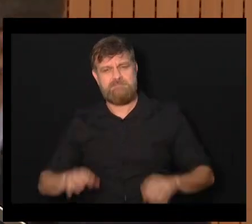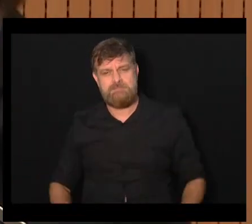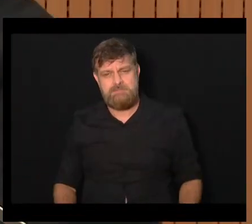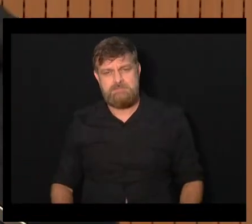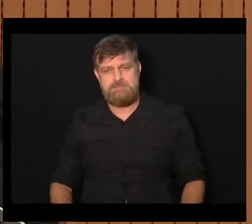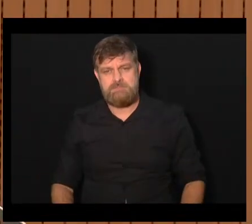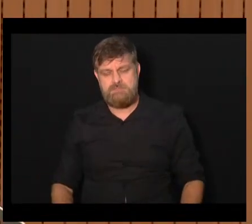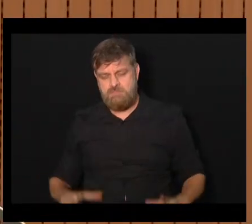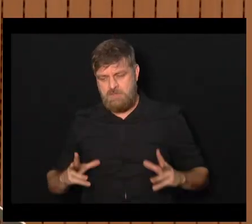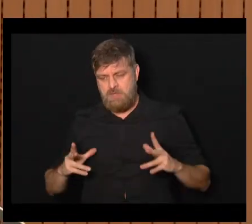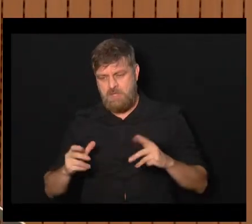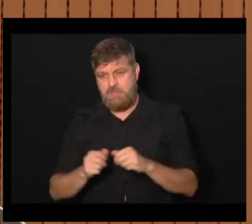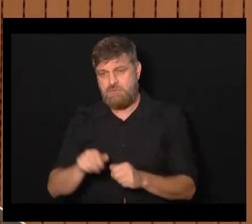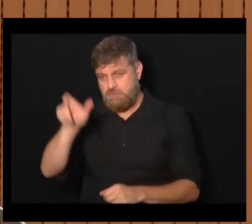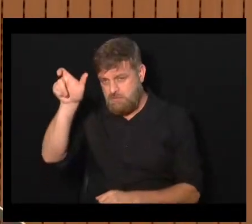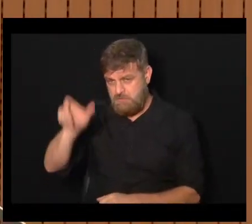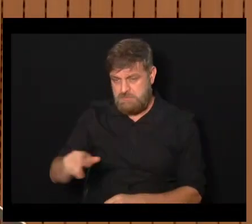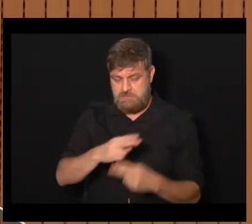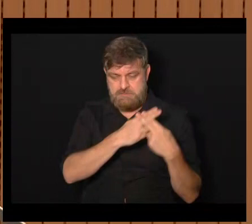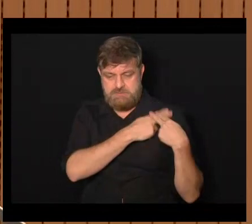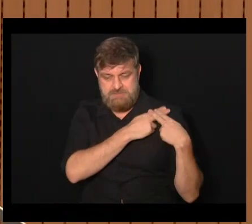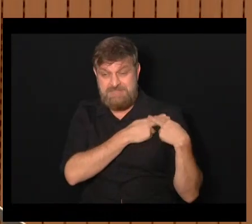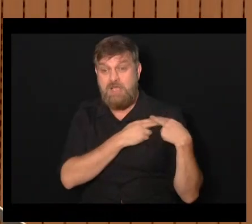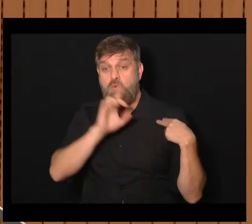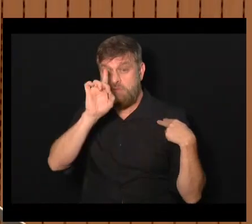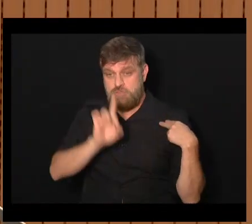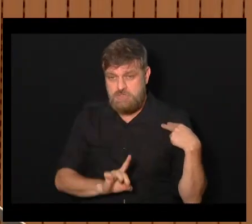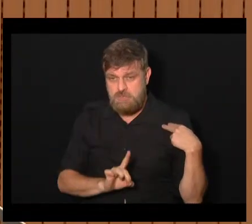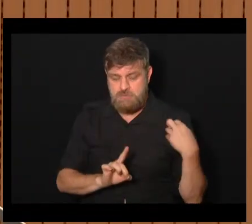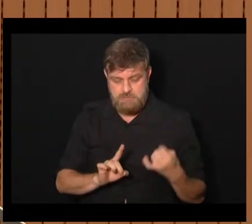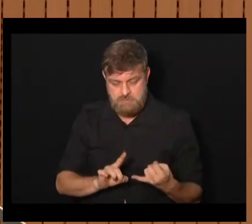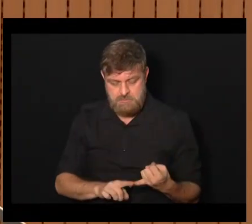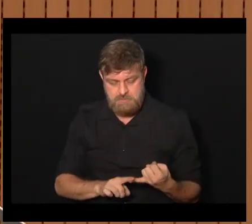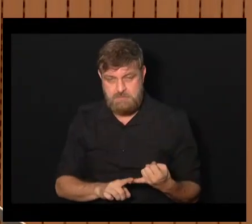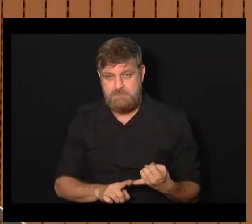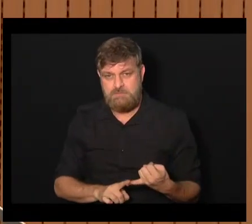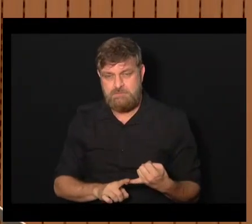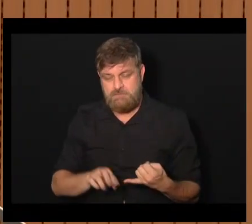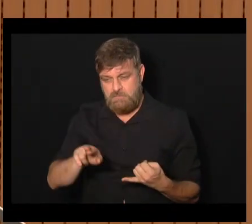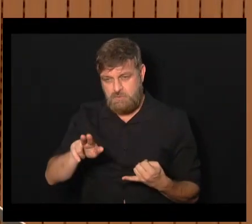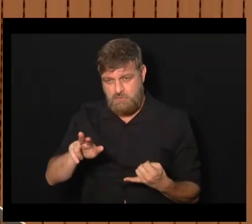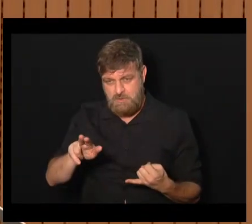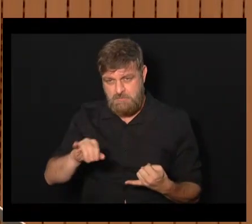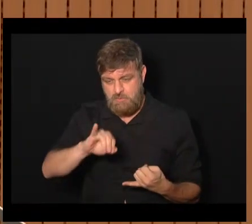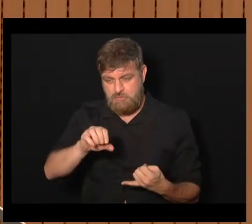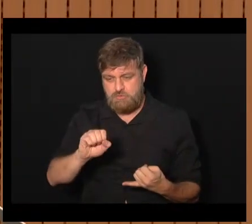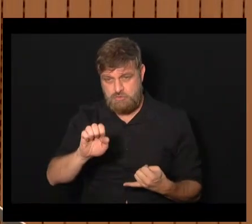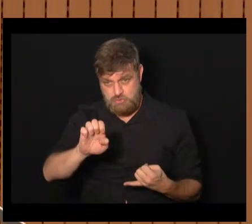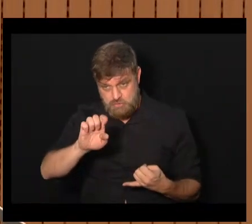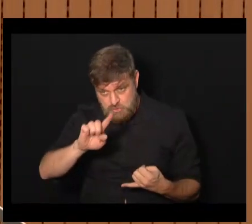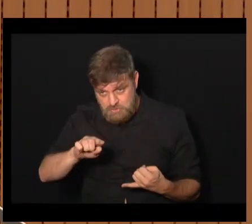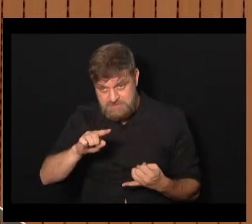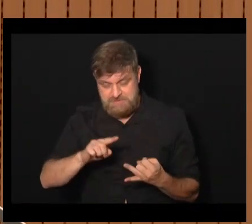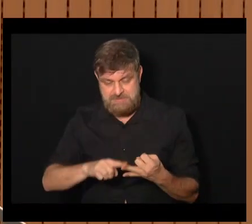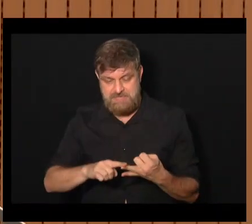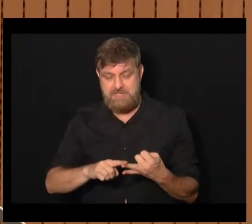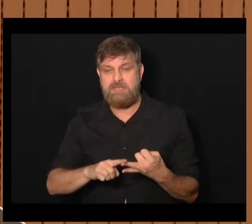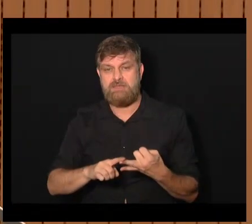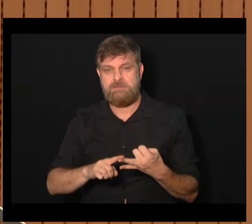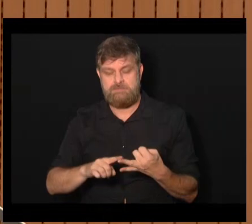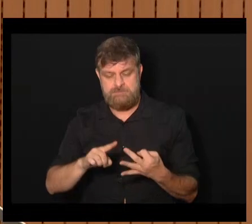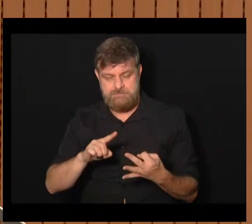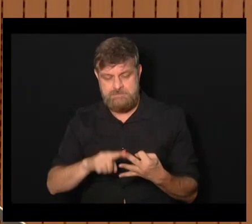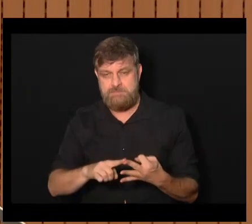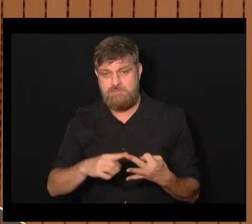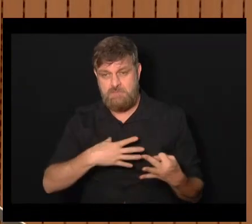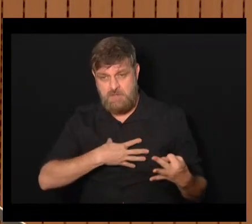ao Antônio Carlos Coutinho Nogueira, que é diretor, ao seu irmão, Dr. José Bonifácio Coutinho Nogueira Filho,